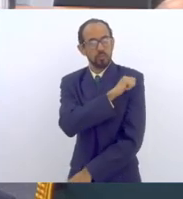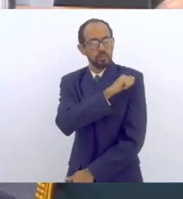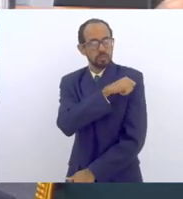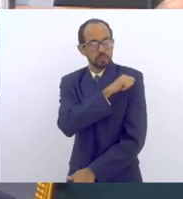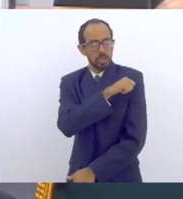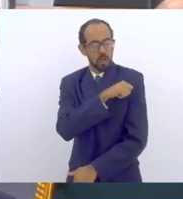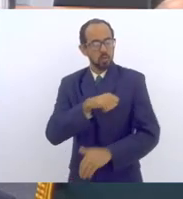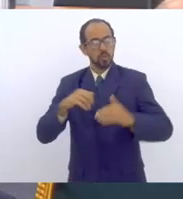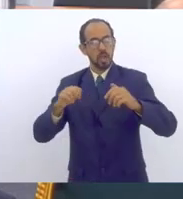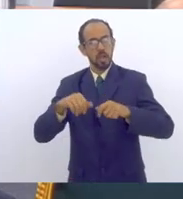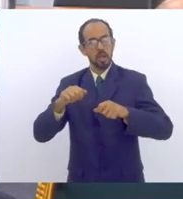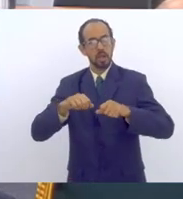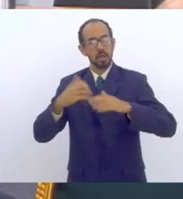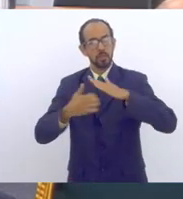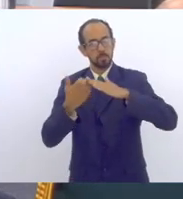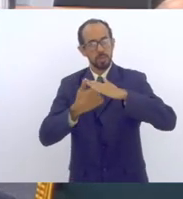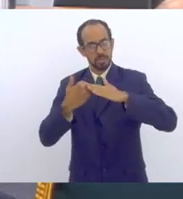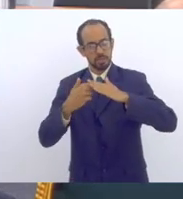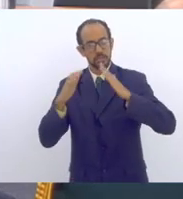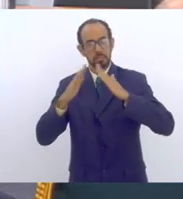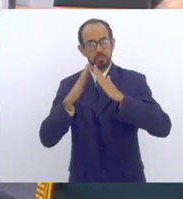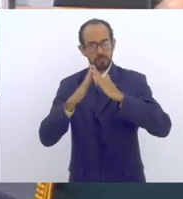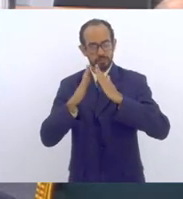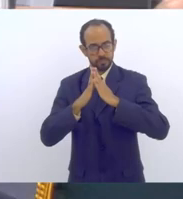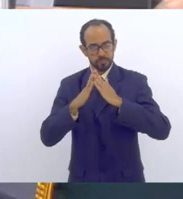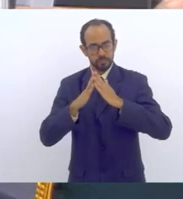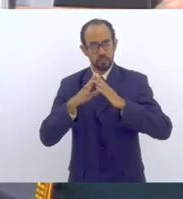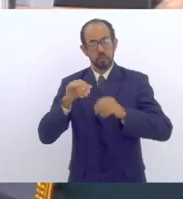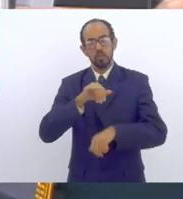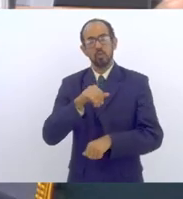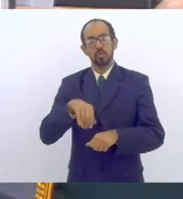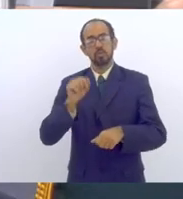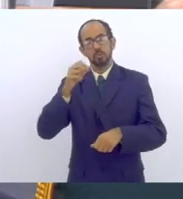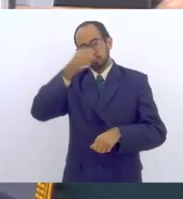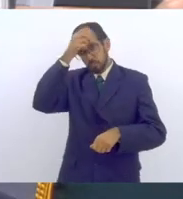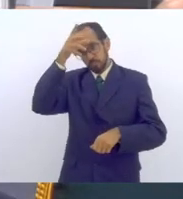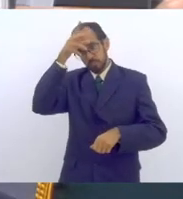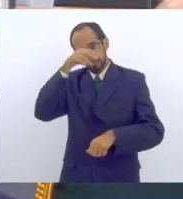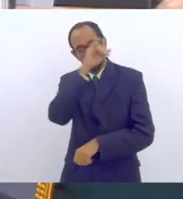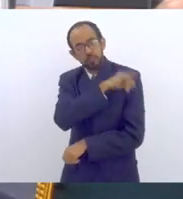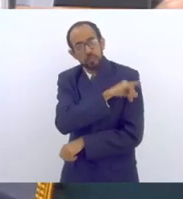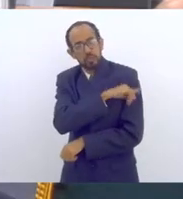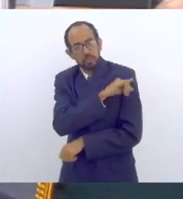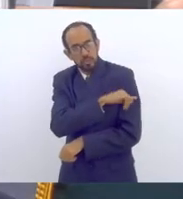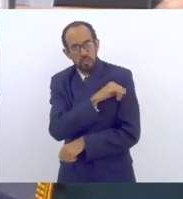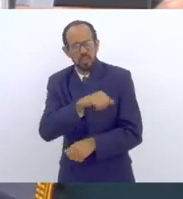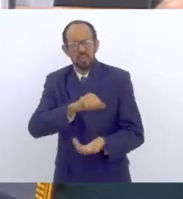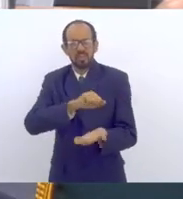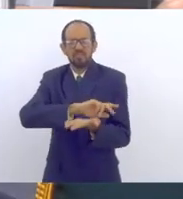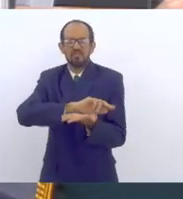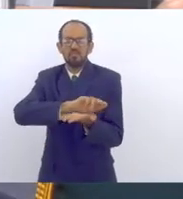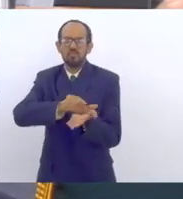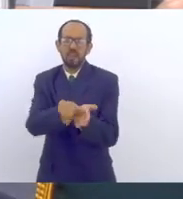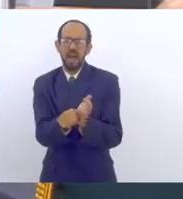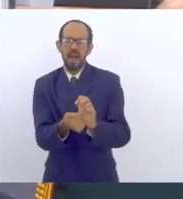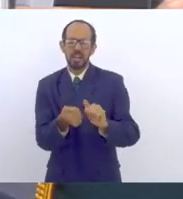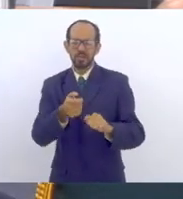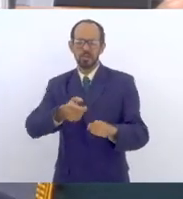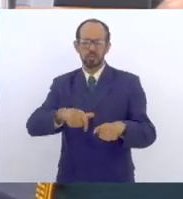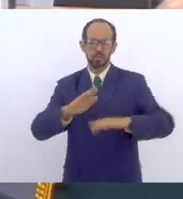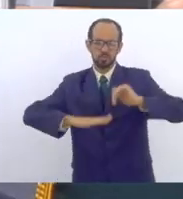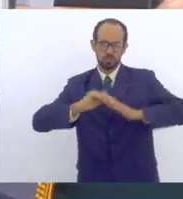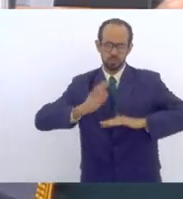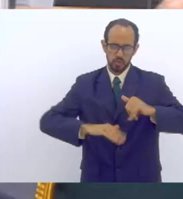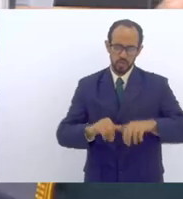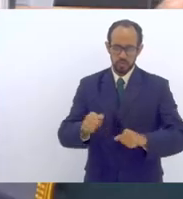na Prefeitura do Rio de Janeiro foi subsecretário de transporte superintendente Regional coordenador-geral de atenção primária de saúde